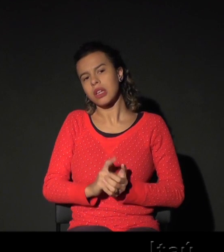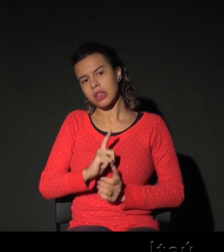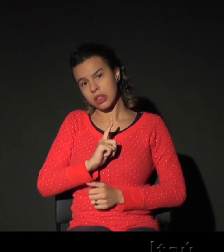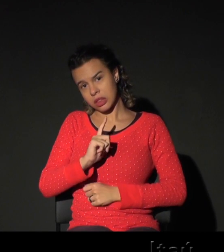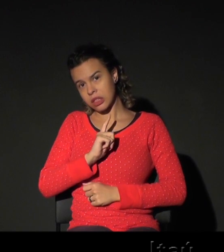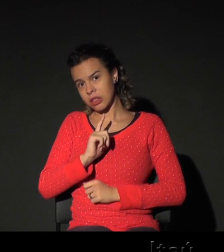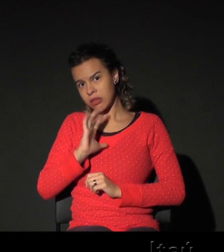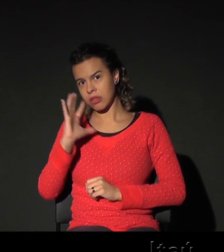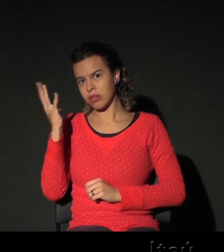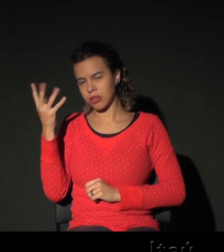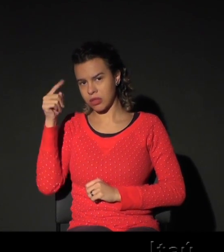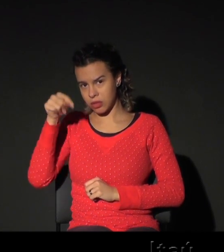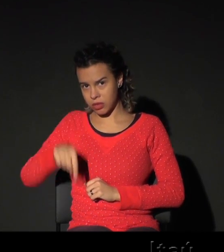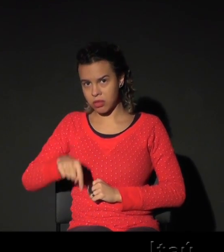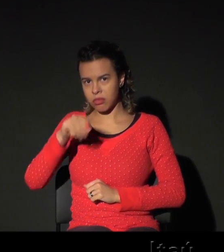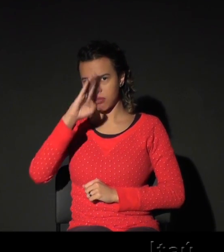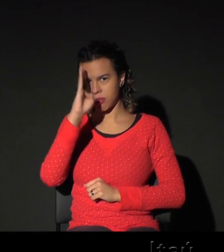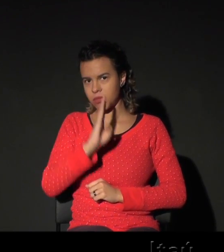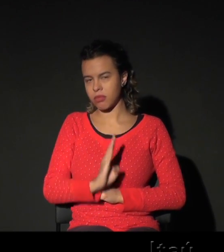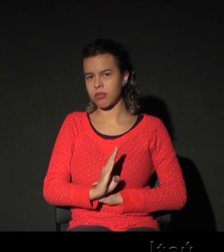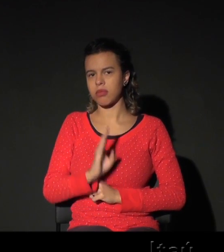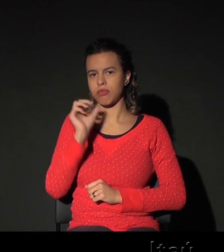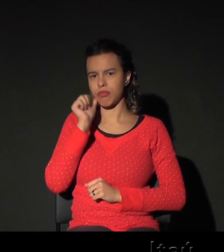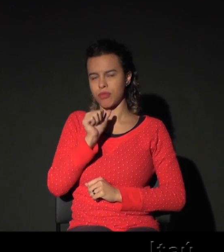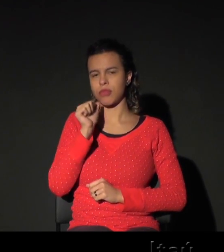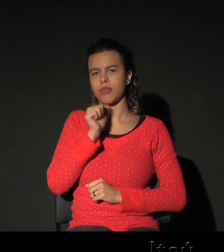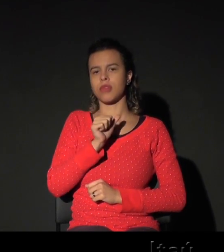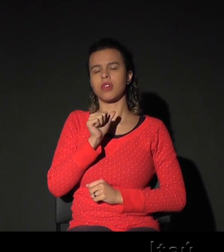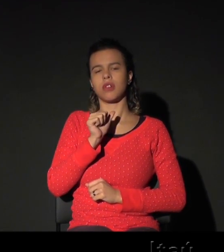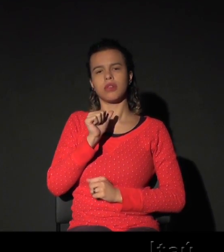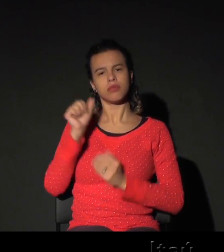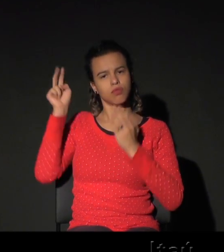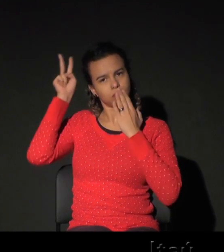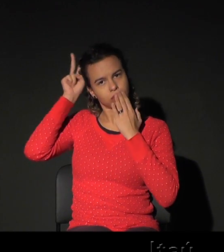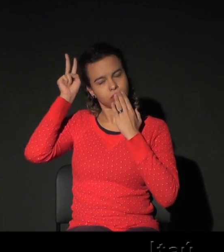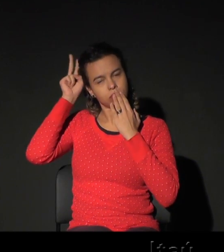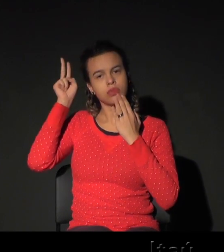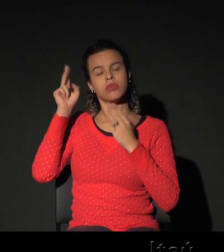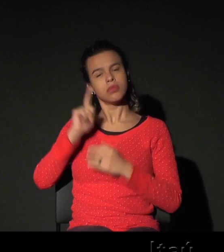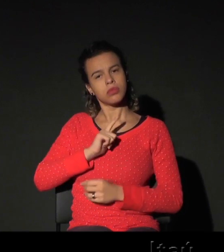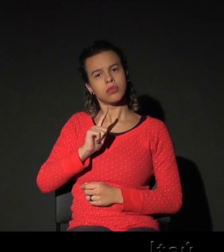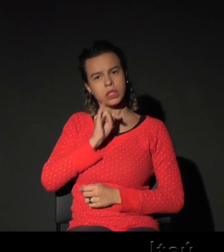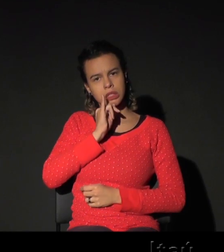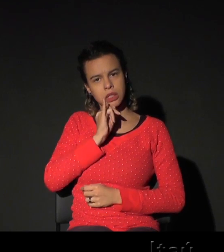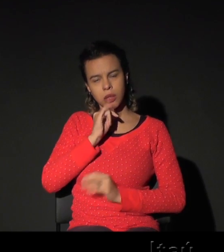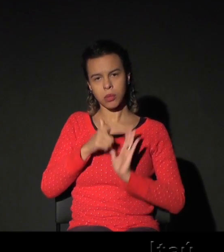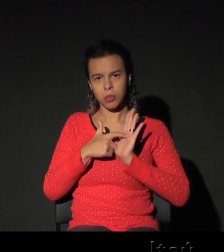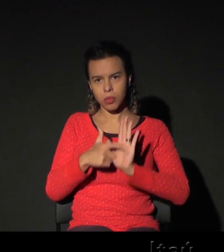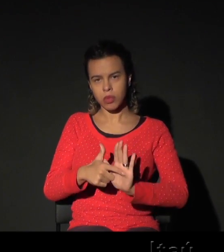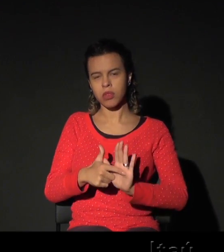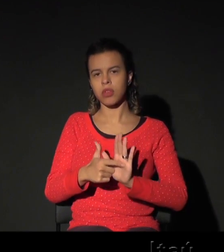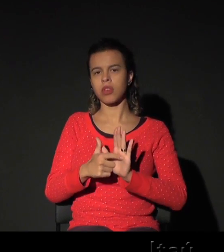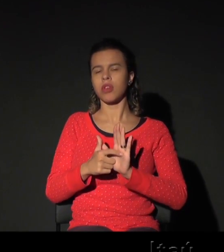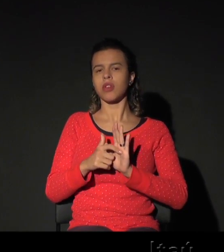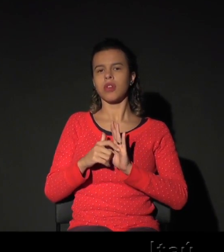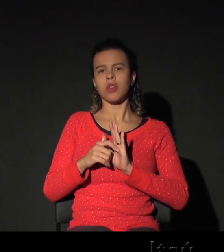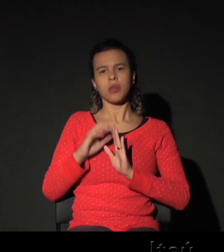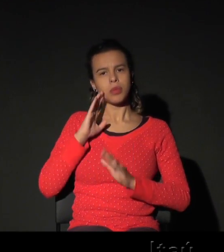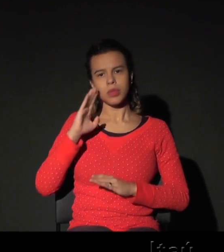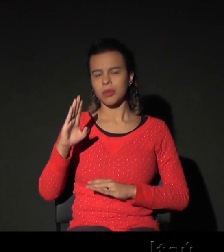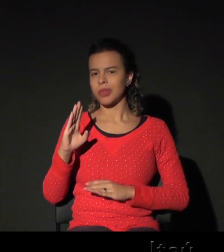isso aqui com as mulheres indígenas então nós temos exemplos clássicos